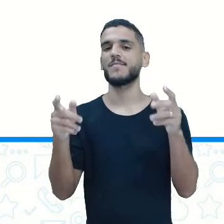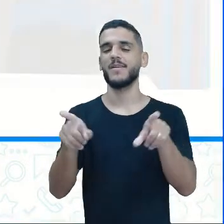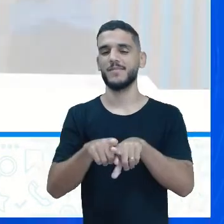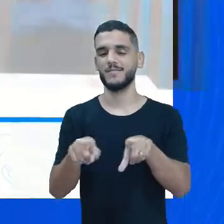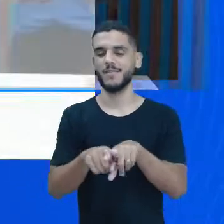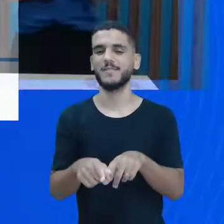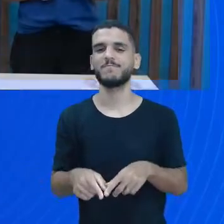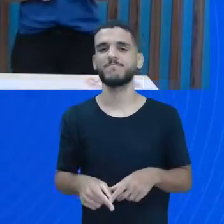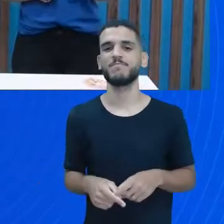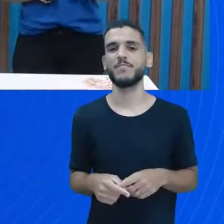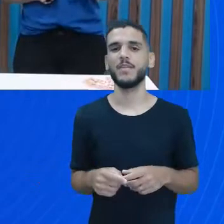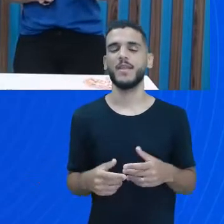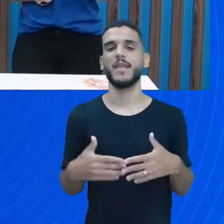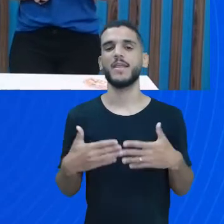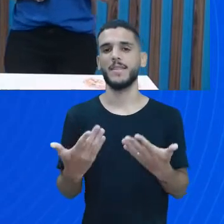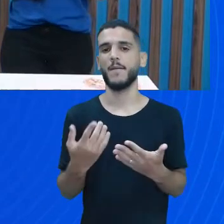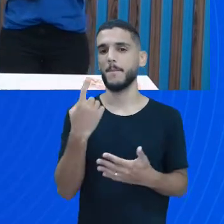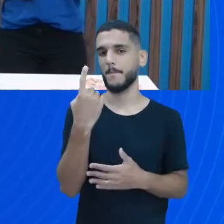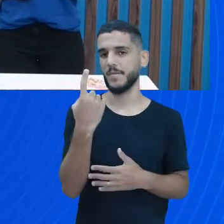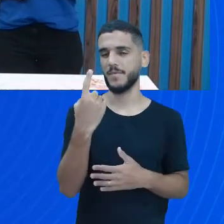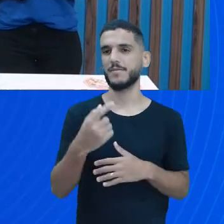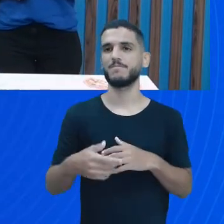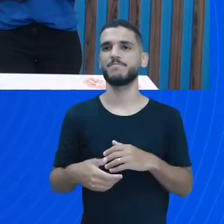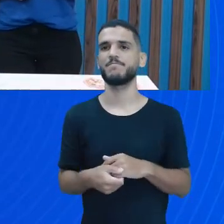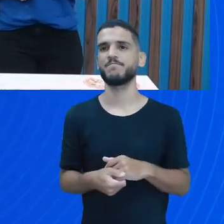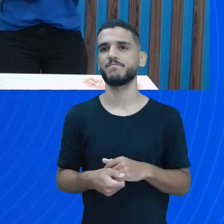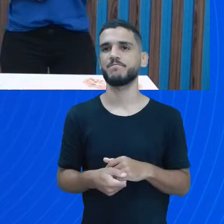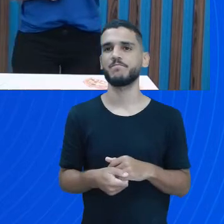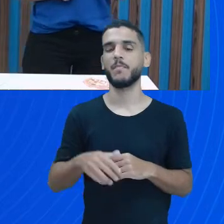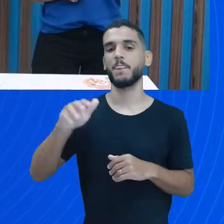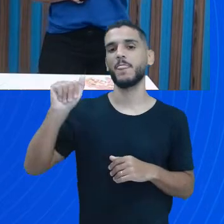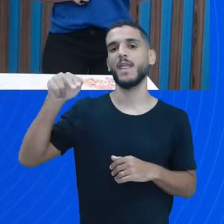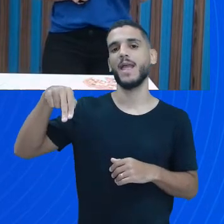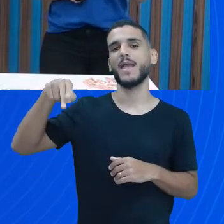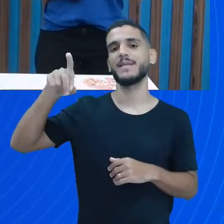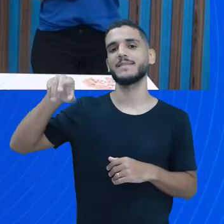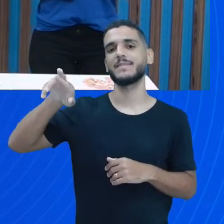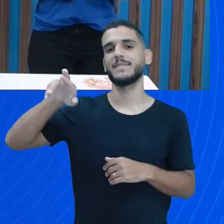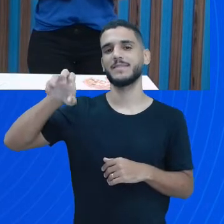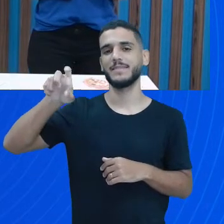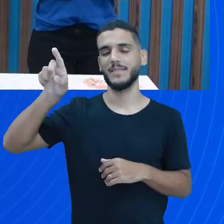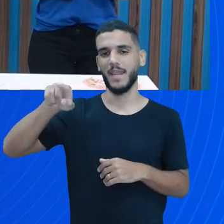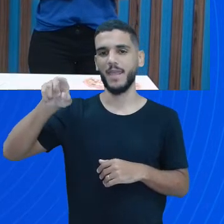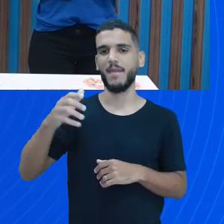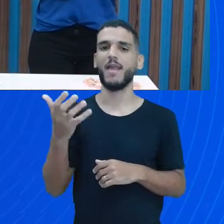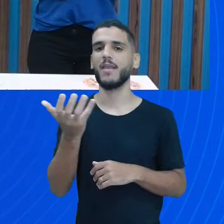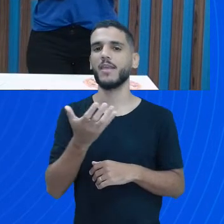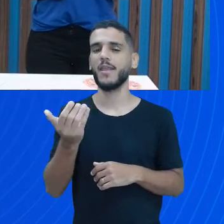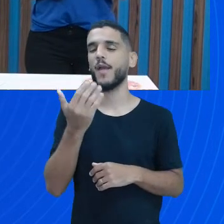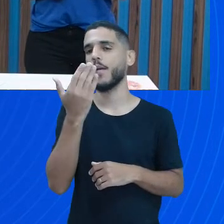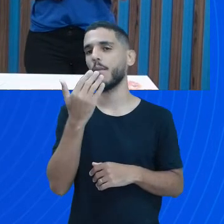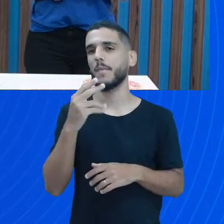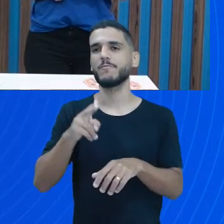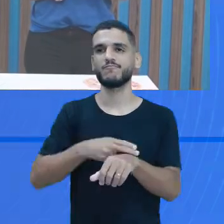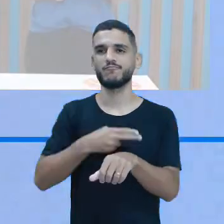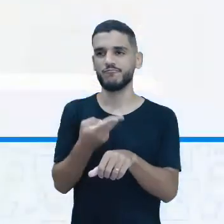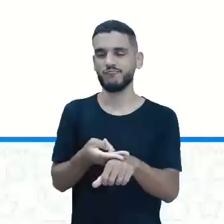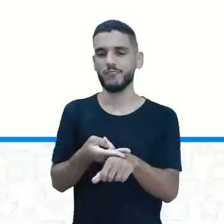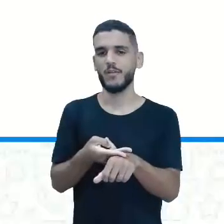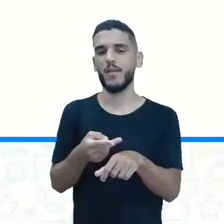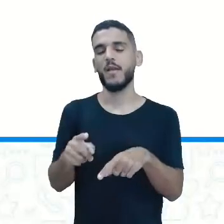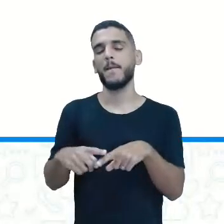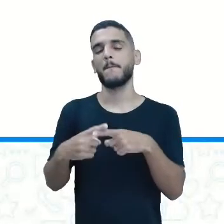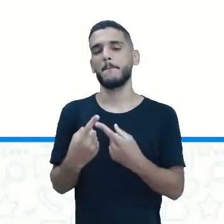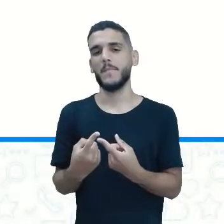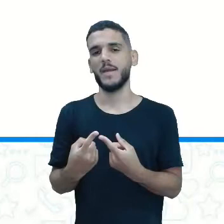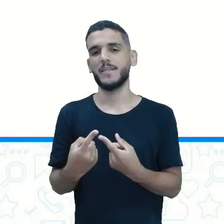começar aí com o primeiro probleminha. André queria comer brigadeiro, mas sua mãe disse